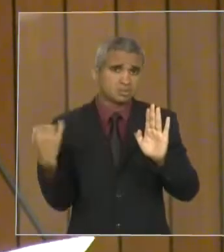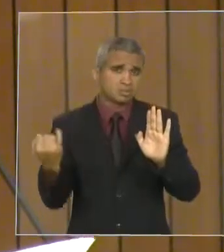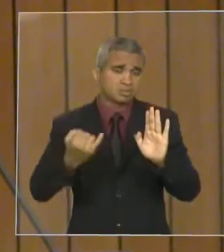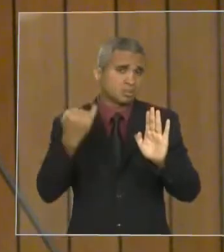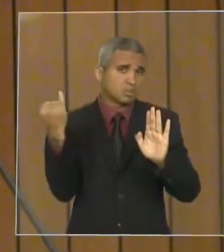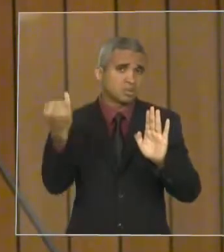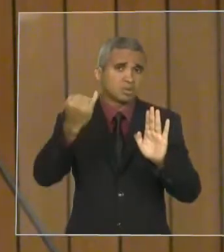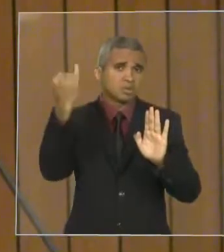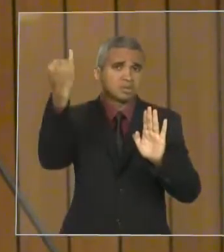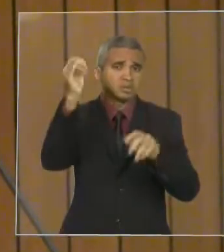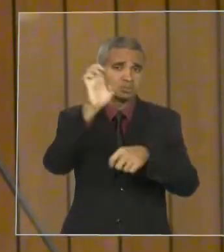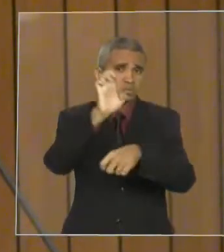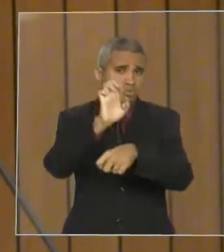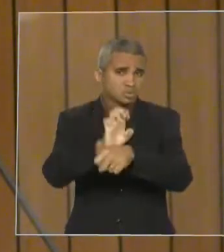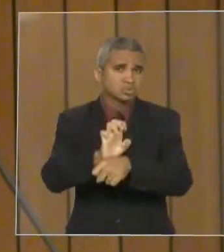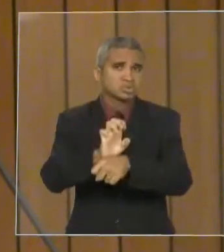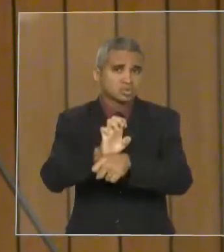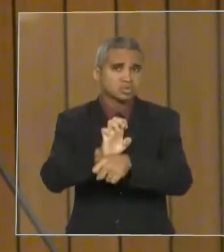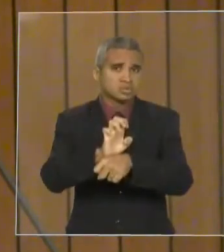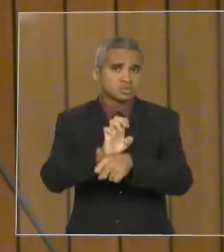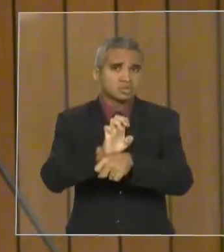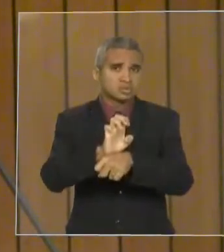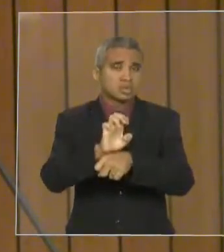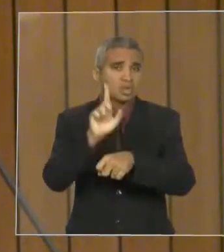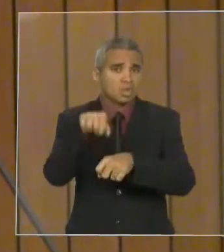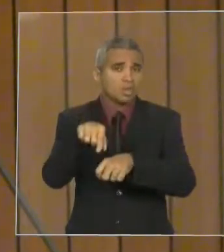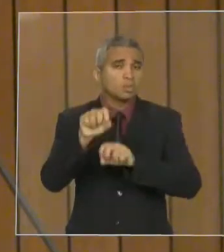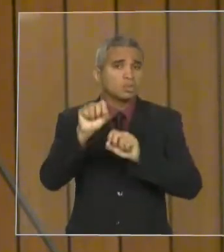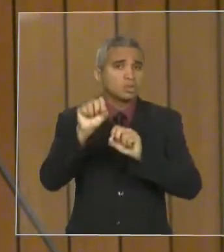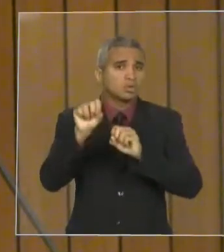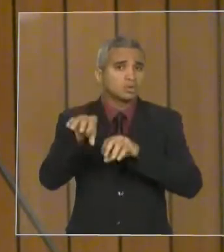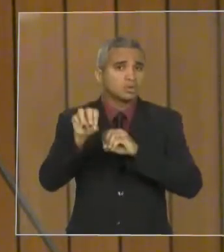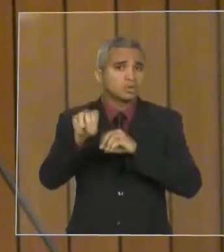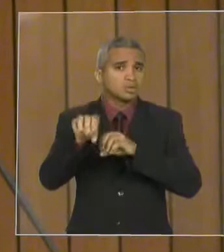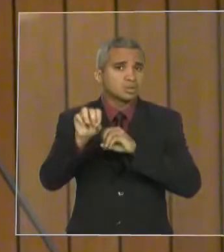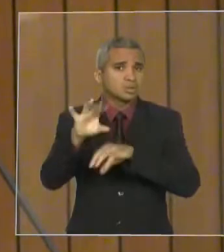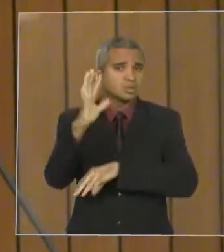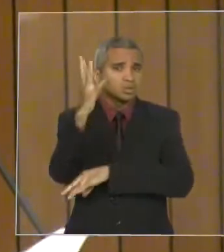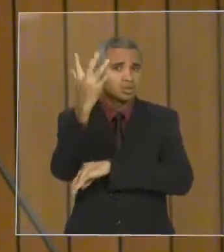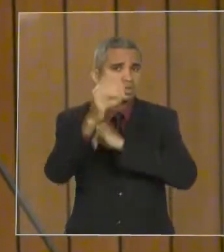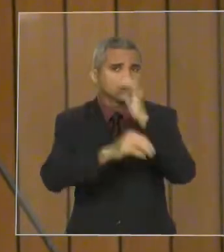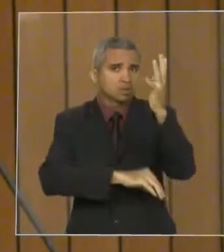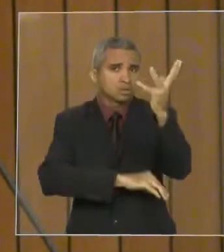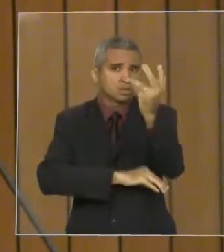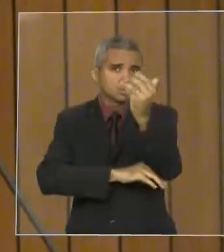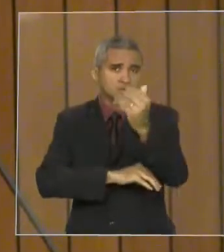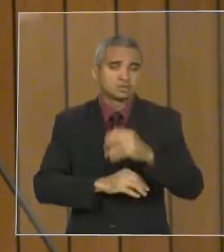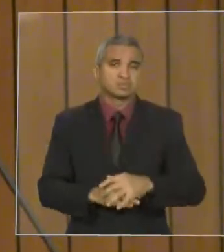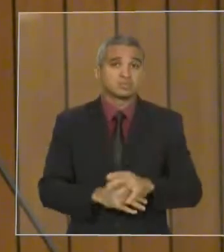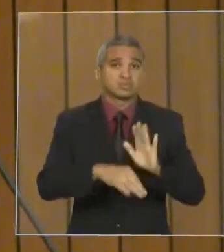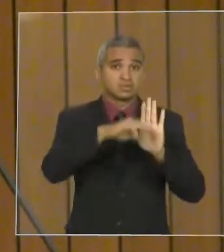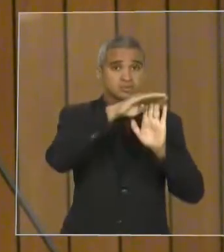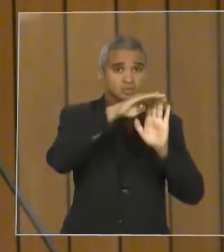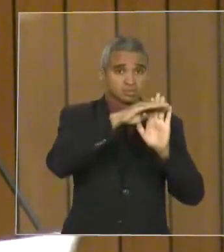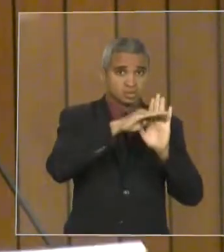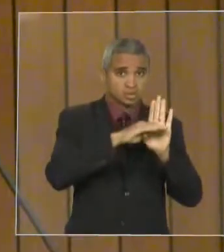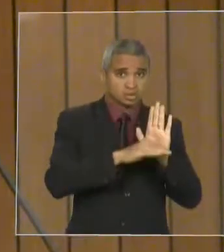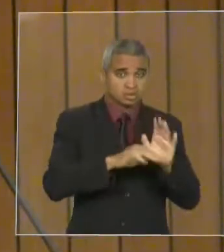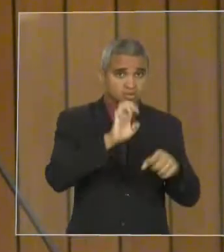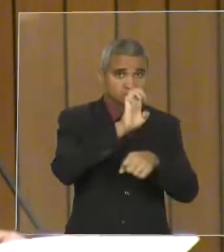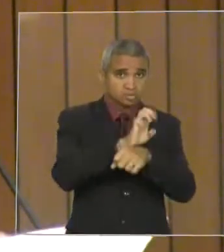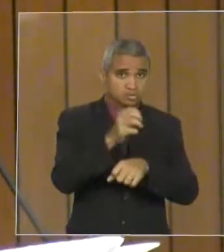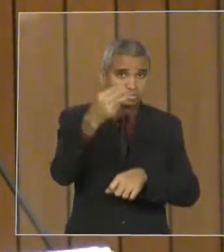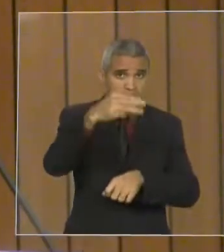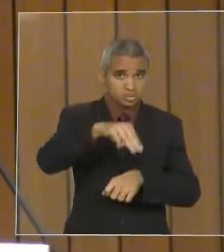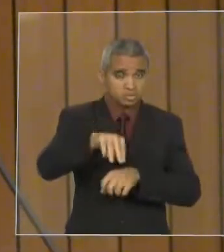qualquer Estado, que é exatamente a questão da educação ambiental. E o Plano Estadual de Educação Ambiental é um